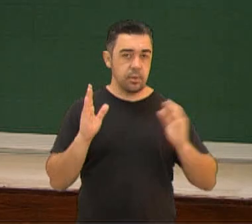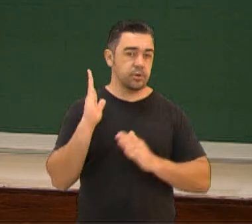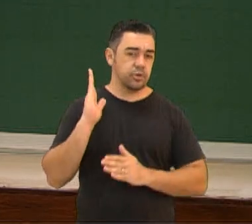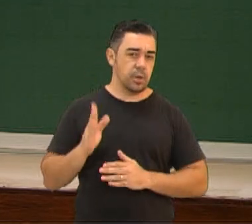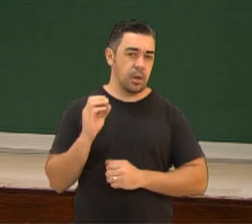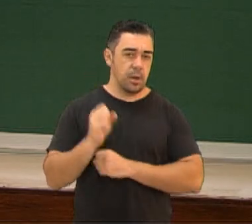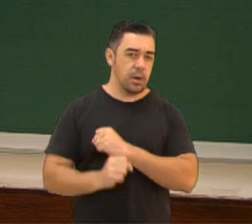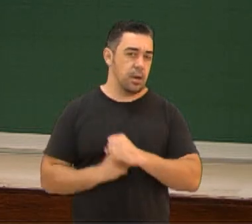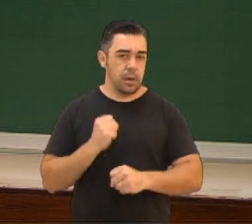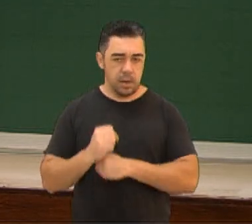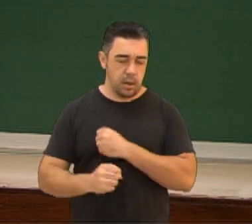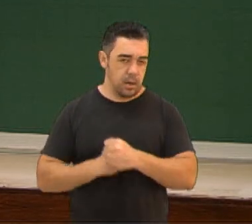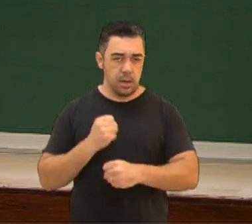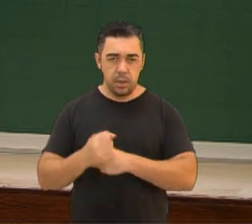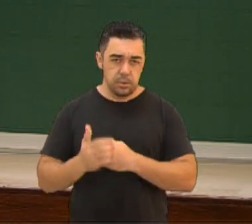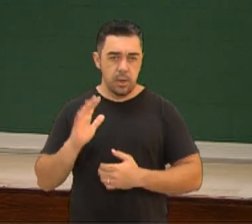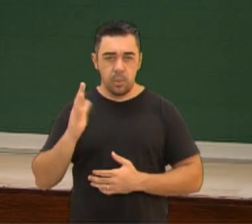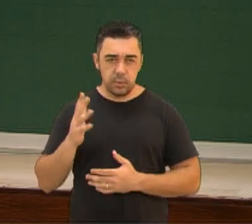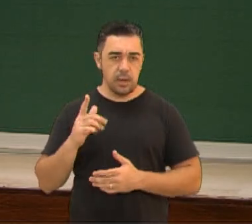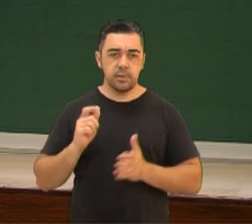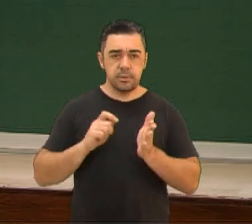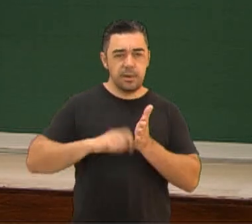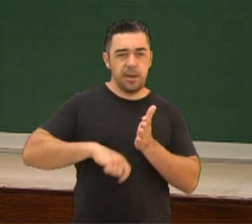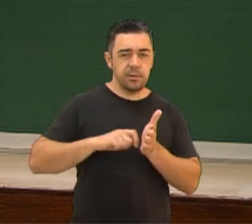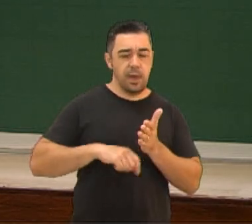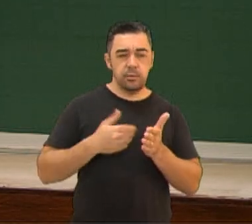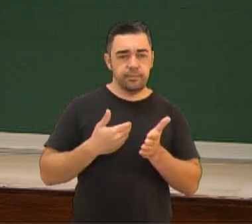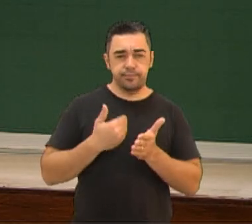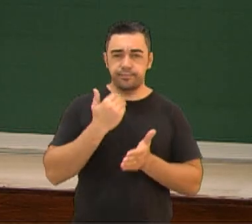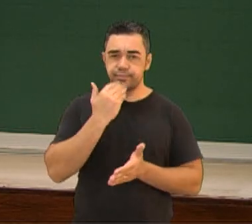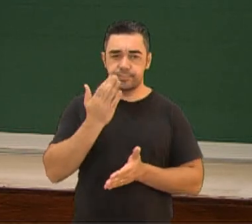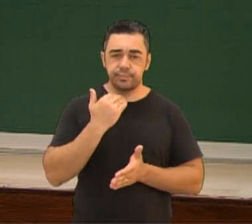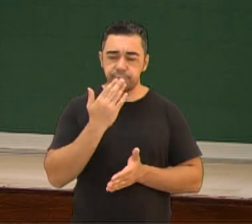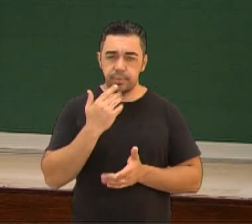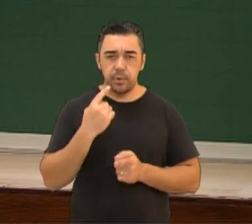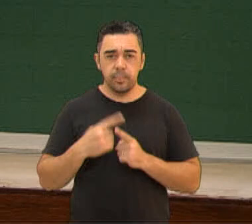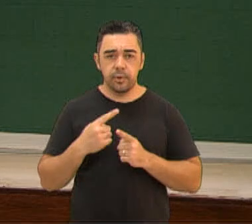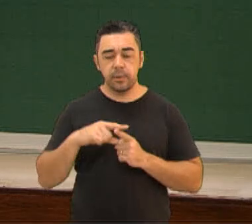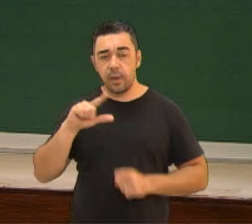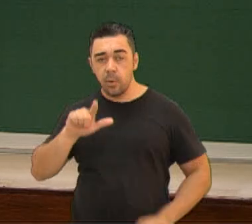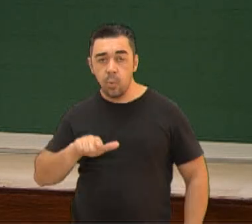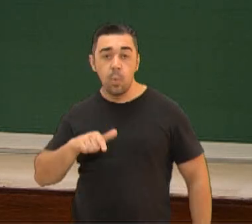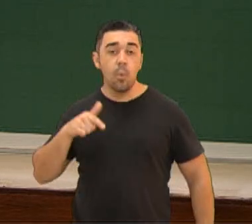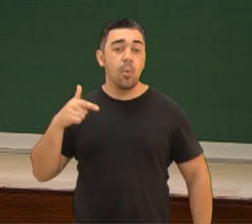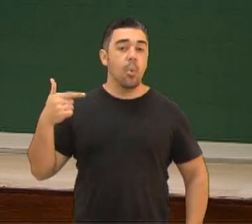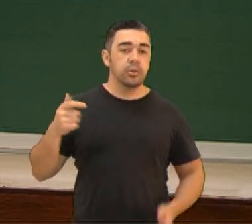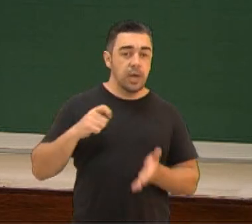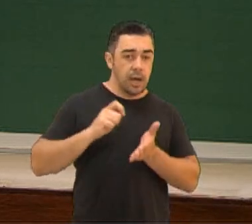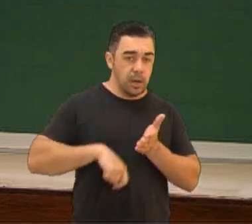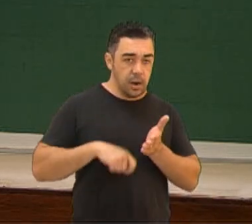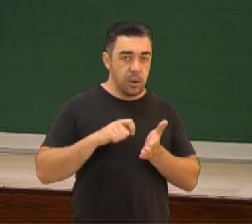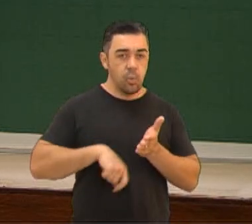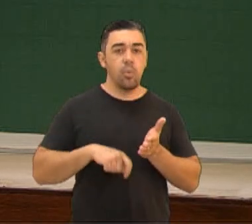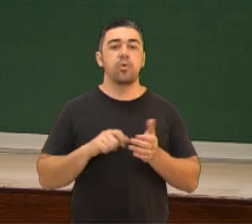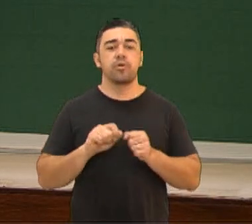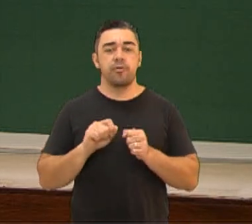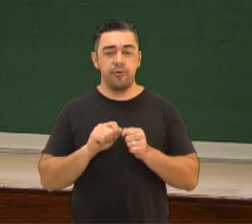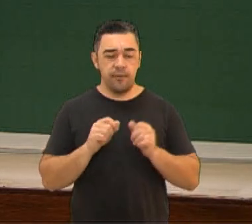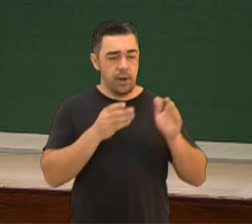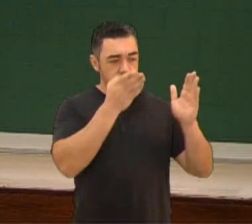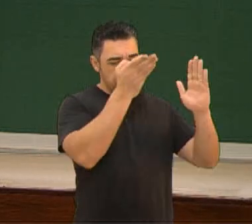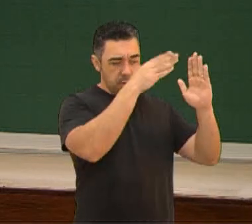do tempo, o Tratado de Tordesilhas ele vai perdendo um pouco a sua importância, porque daí vai ter um outro tratado que vai delimitar